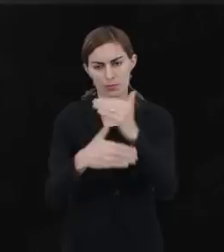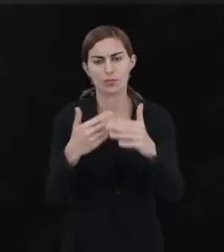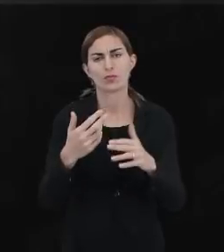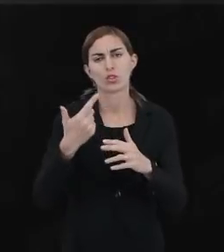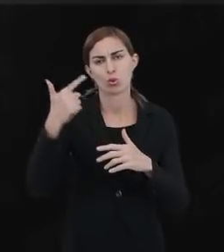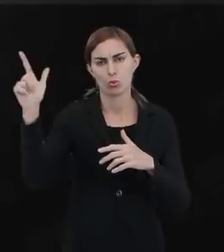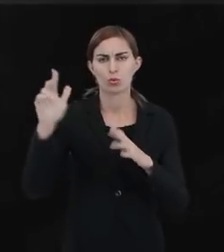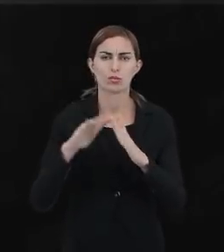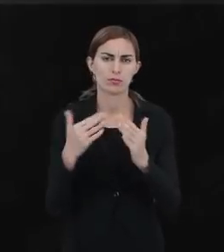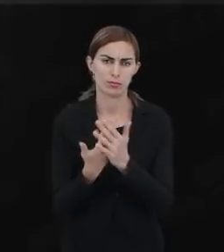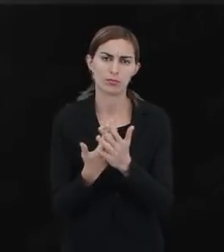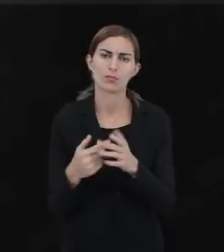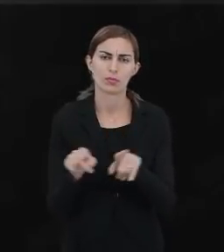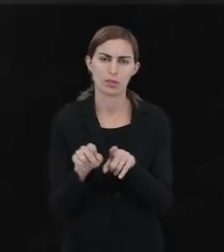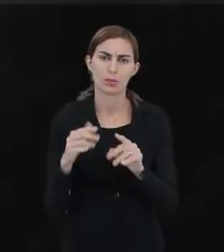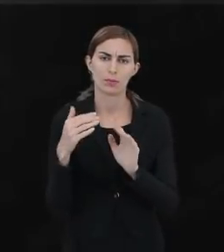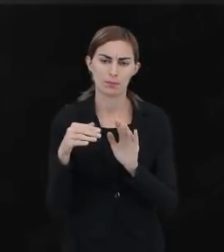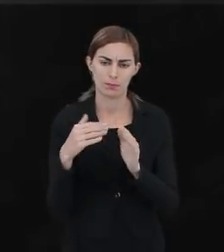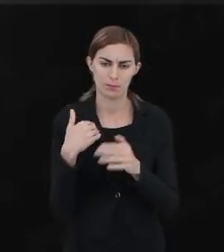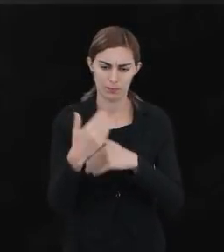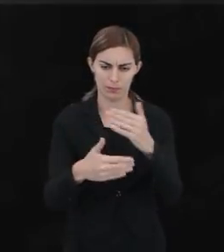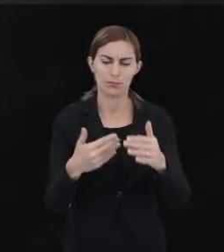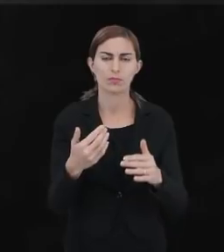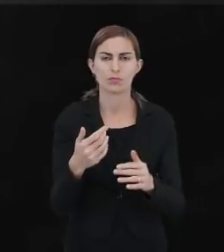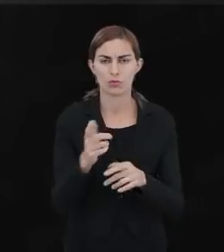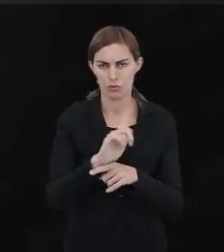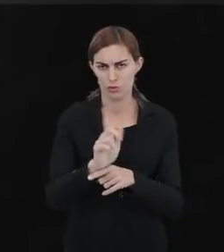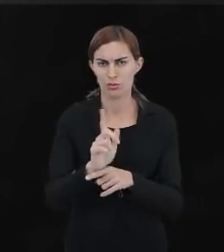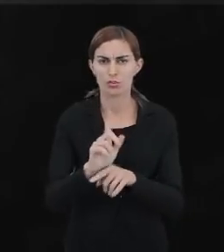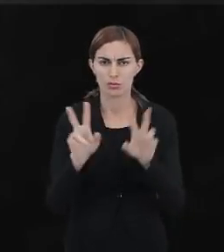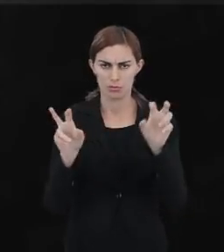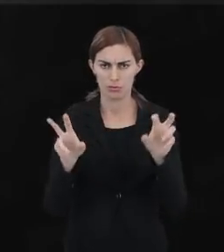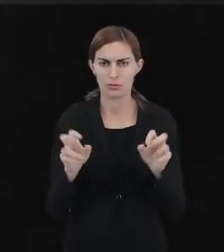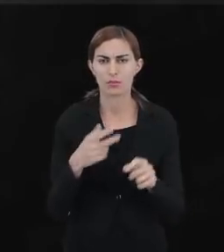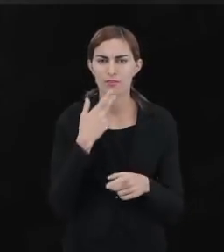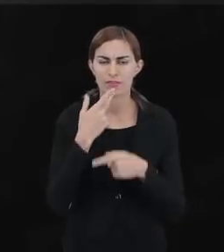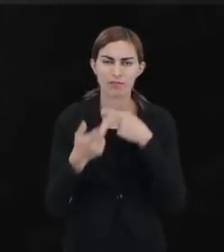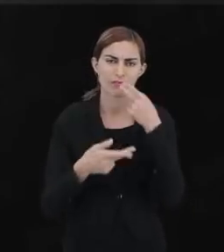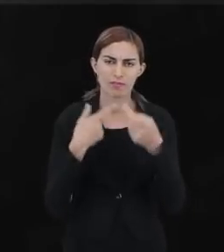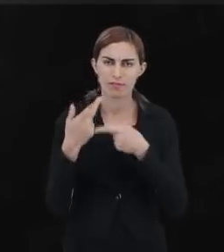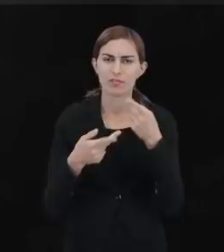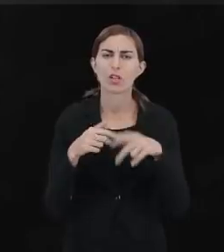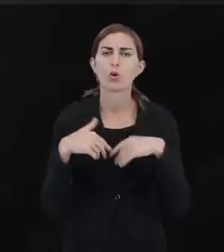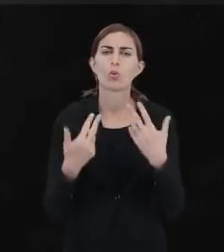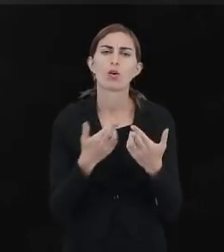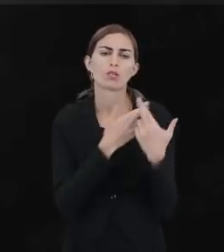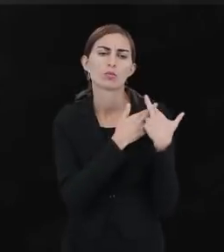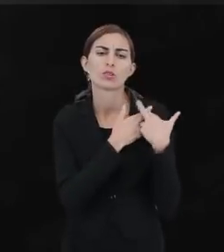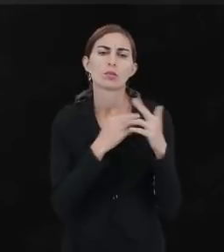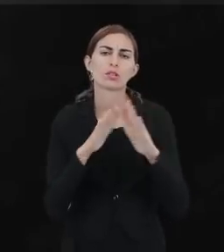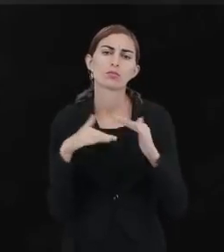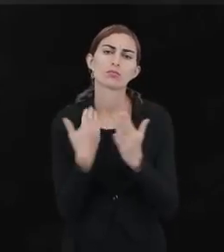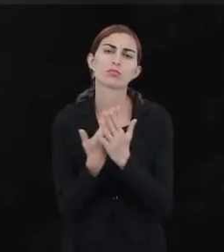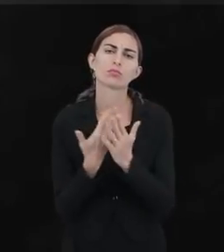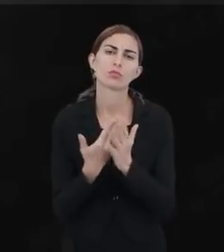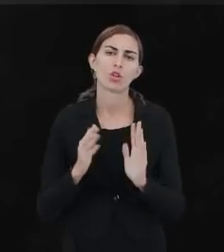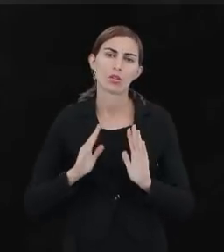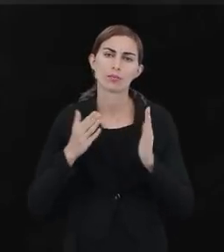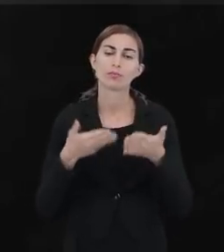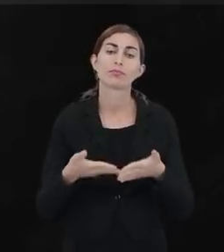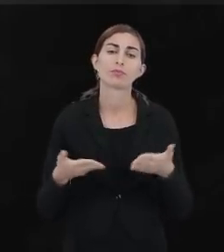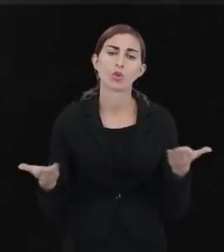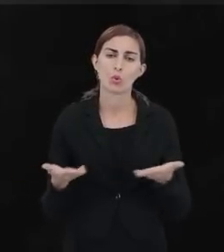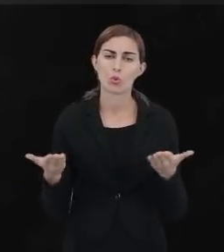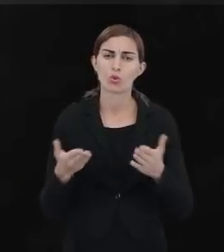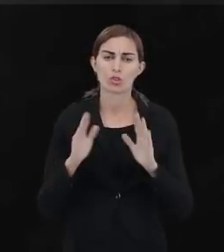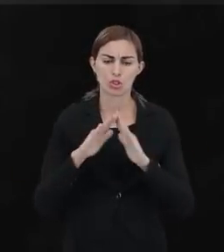que têm processo de gestão mas esse tema gestão escolar remete a questão com a função da escola que a escola